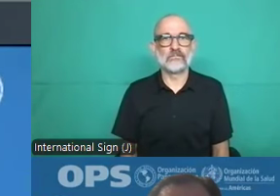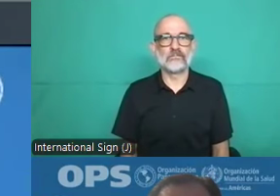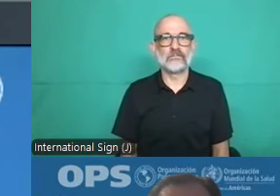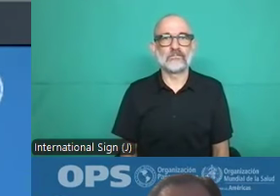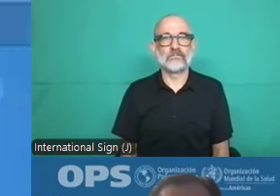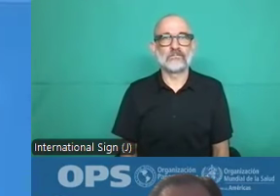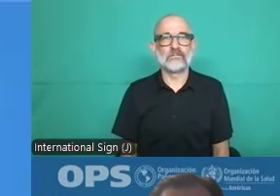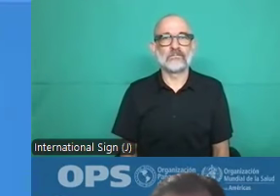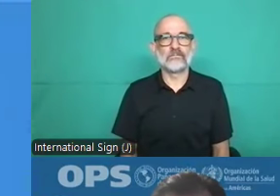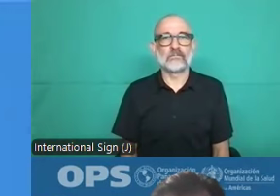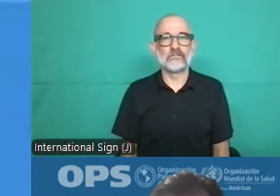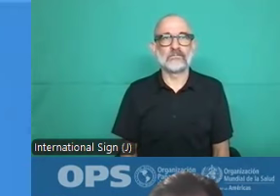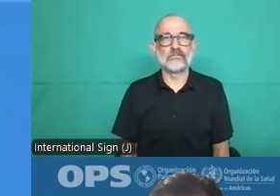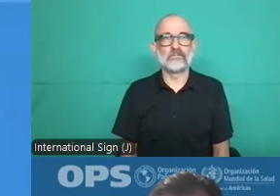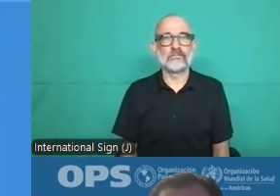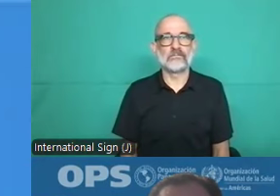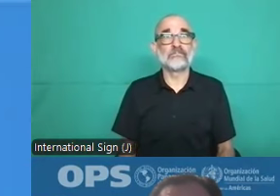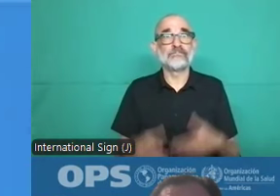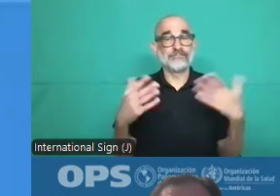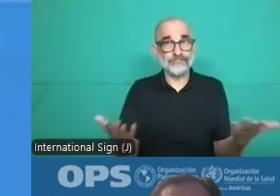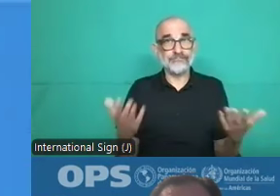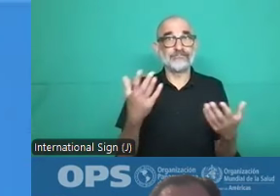Cada 17 de setembro